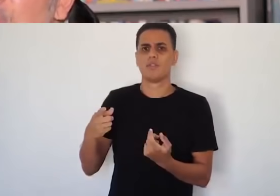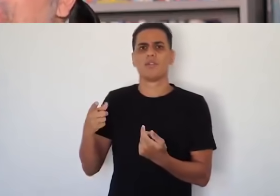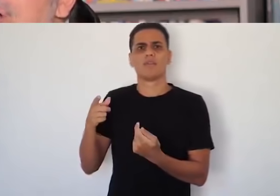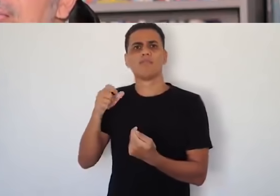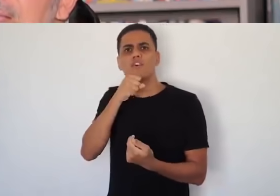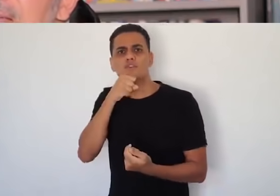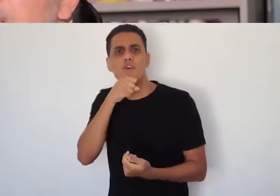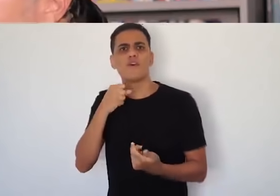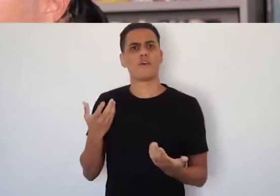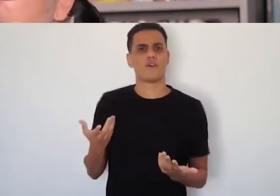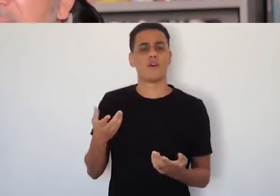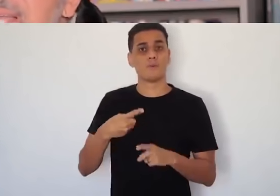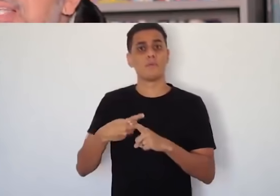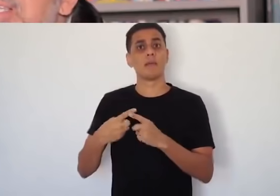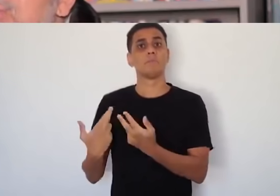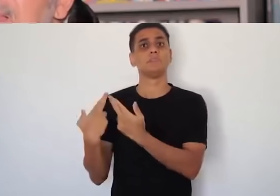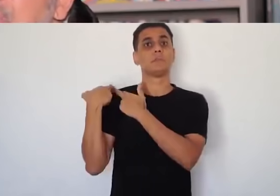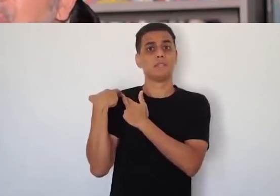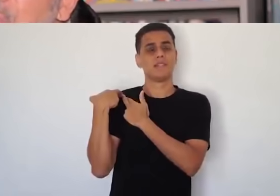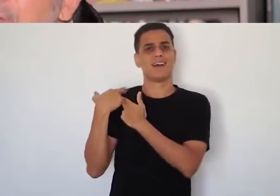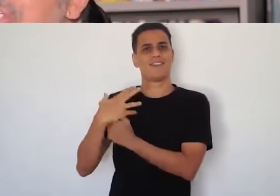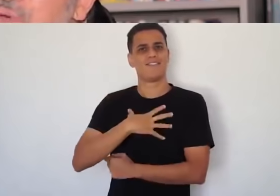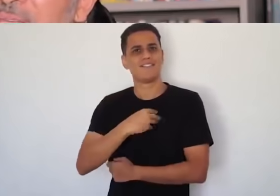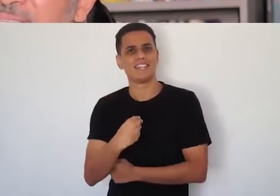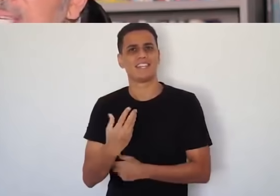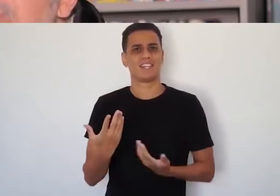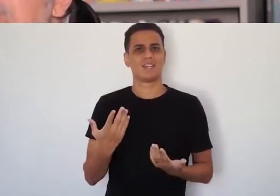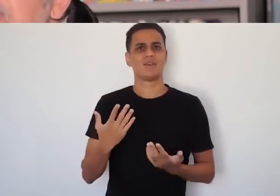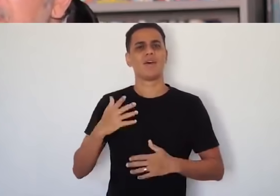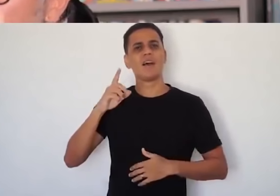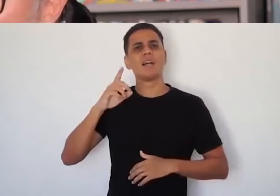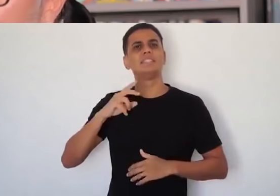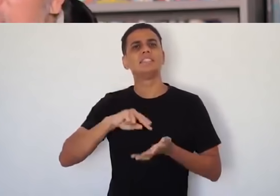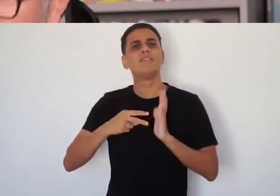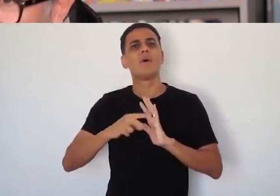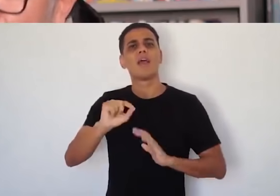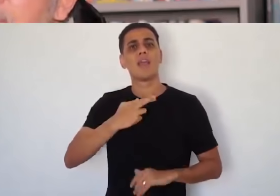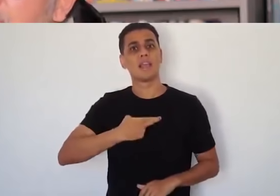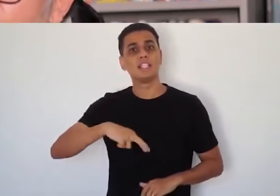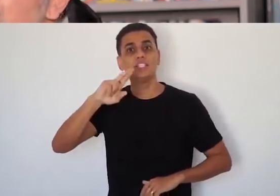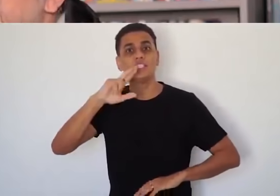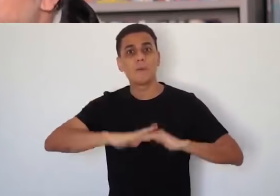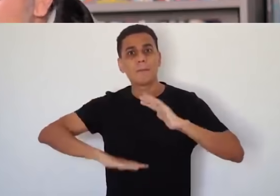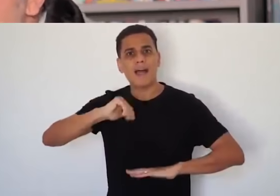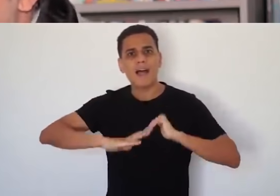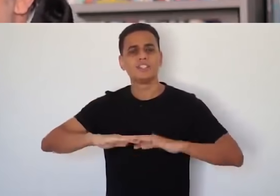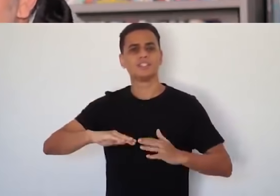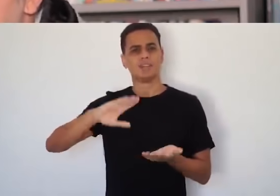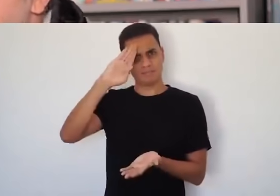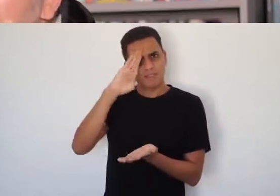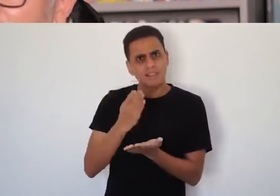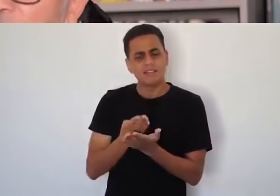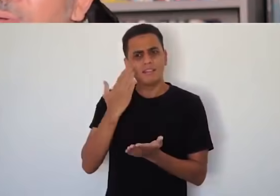quando ela socorre as pessoas distantes, quando ela socorre o desconhecido. E, de novo, isso está na Bíblia como um ato